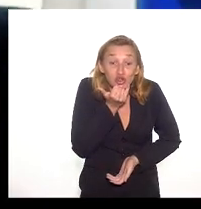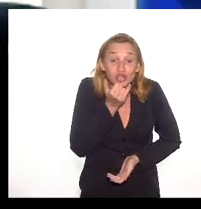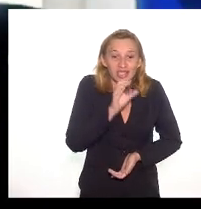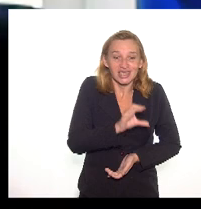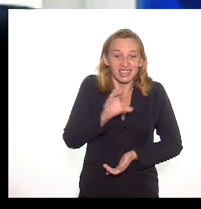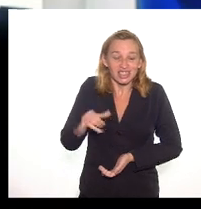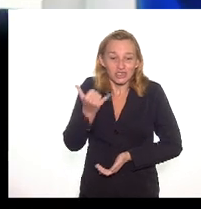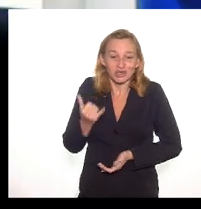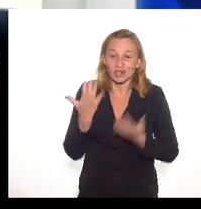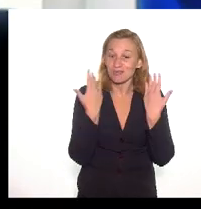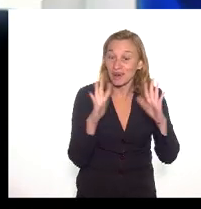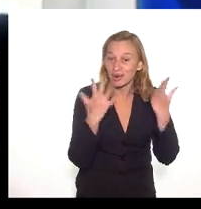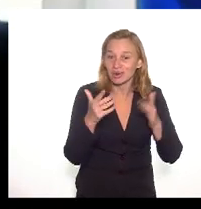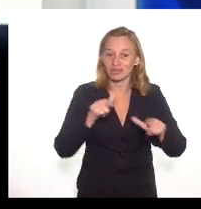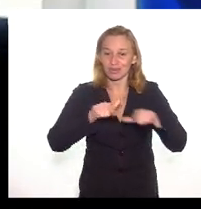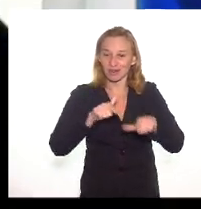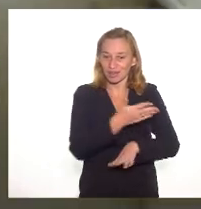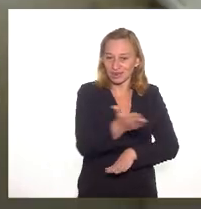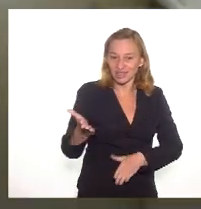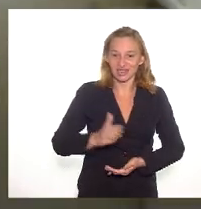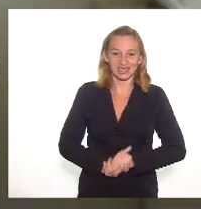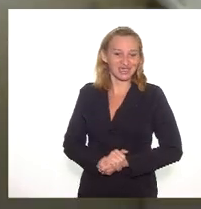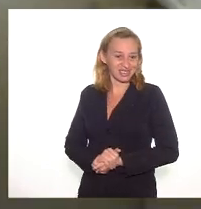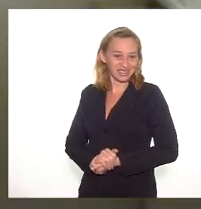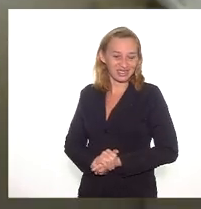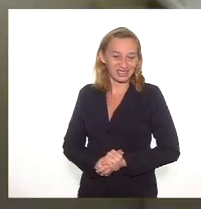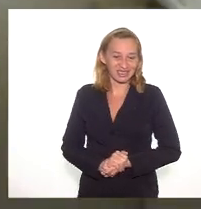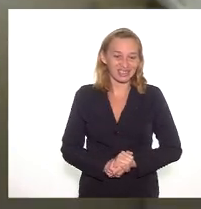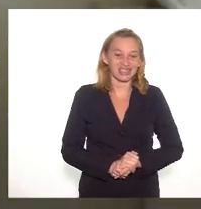Desculpa aí, a CCJ. Parabéns pelo trabalho de vocês.